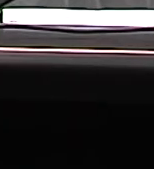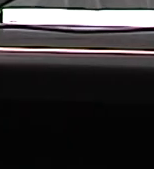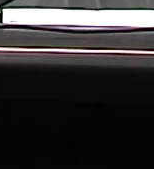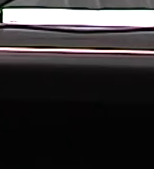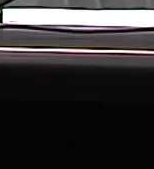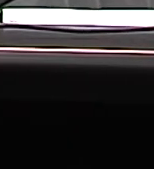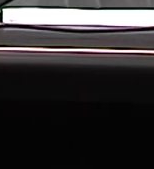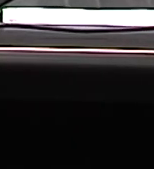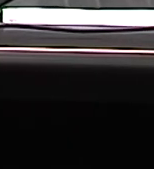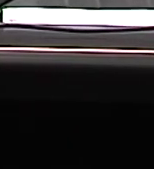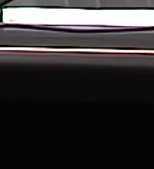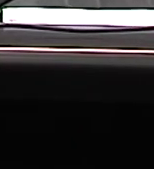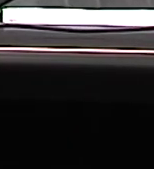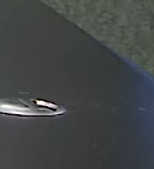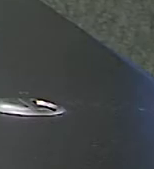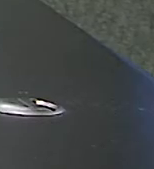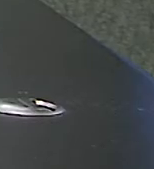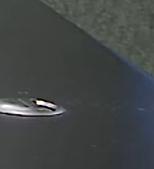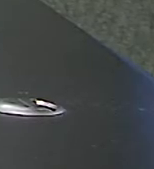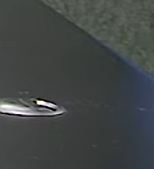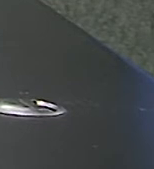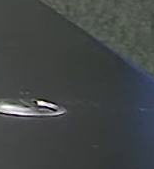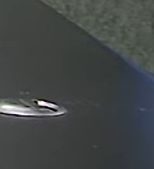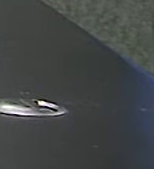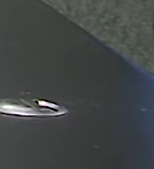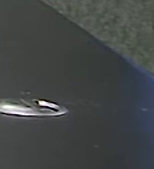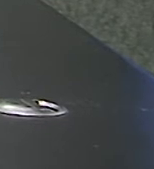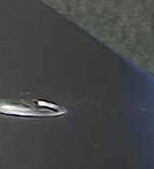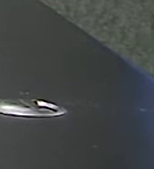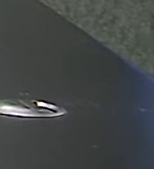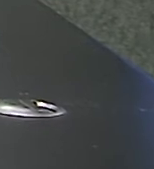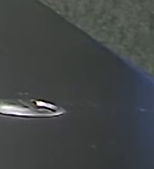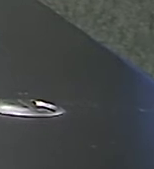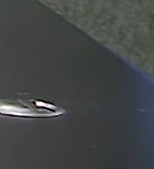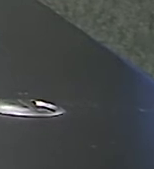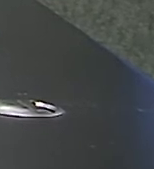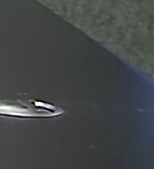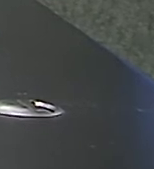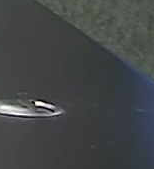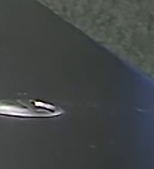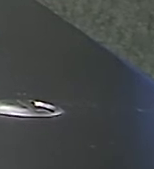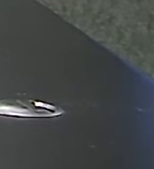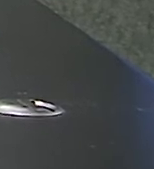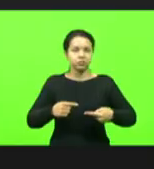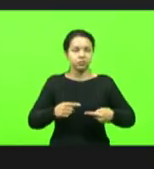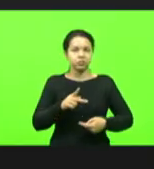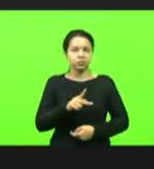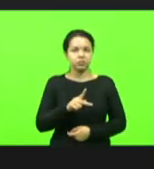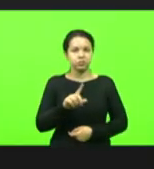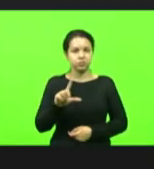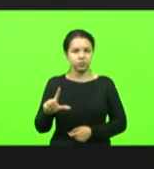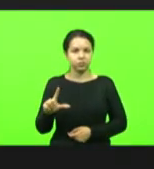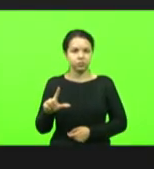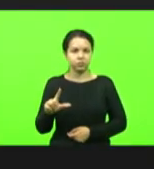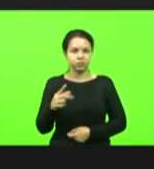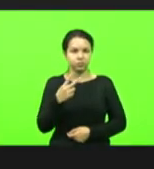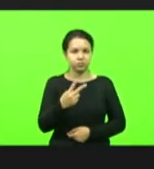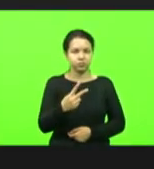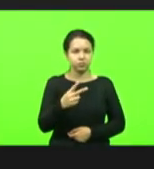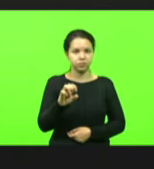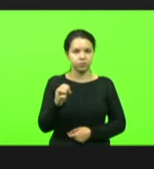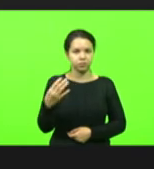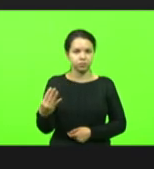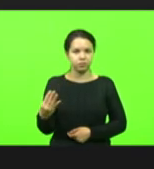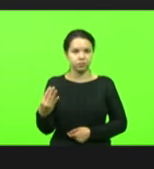existentes em áreas públicas e privadas também passou pelo colegiado a proposta que exige a instalação de brinquedos e equipamentos de lazer